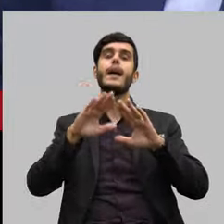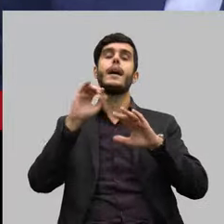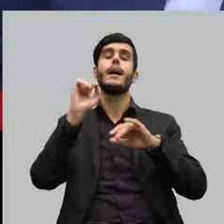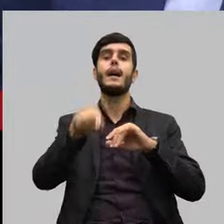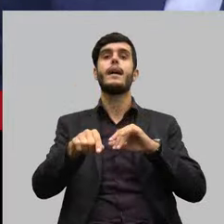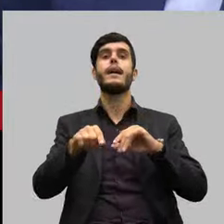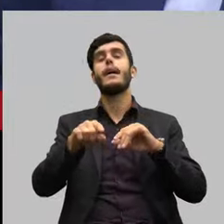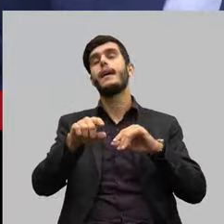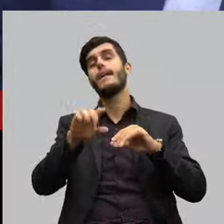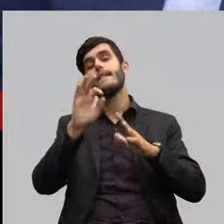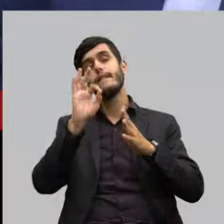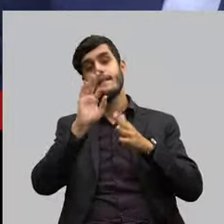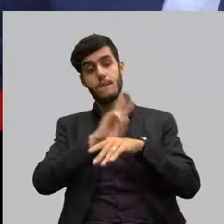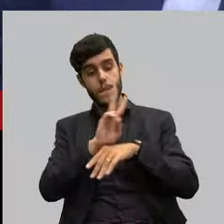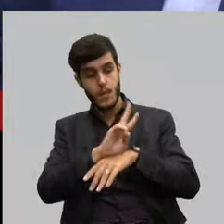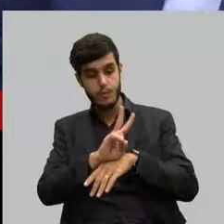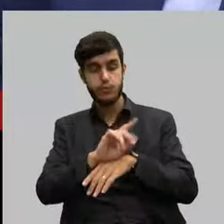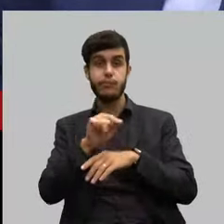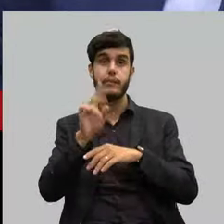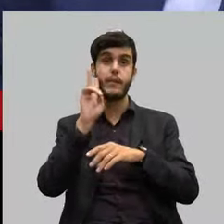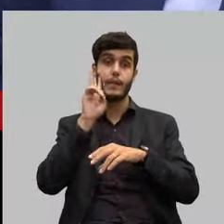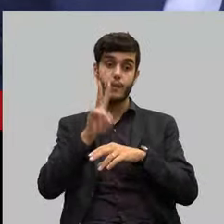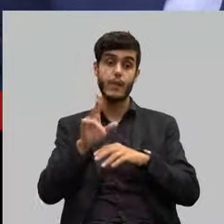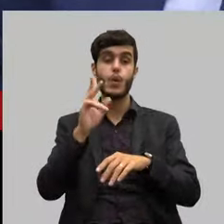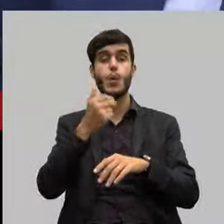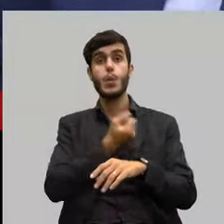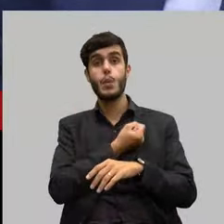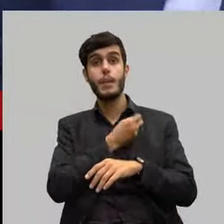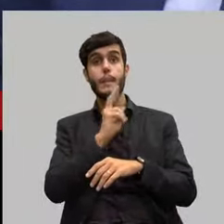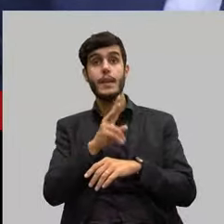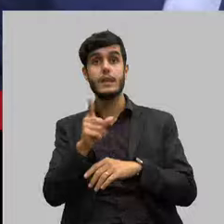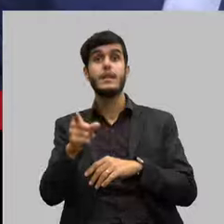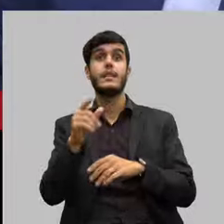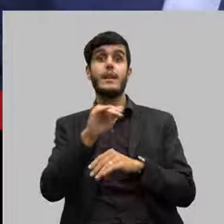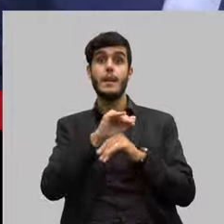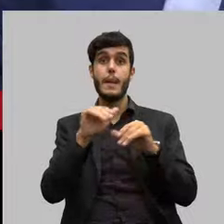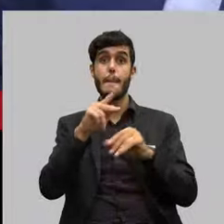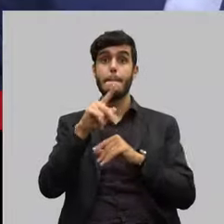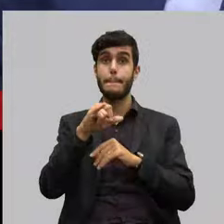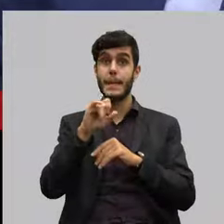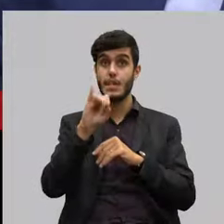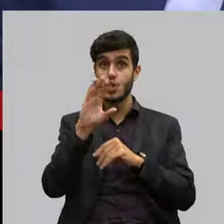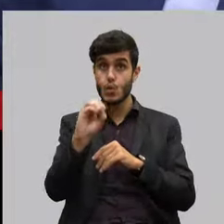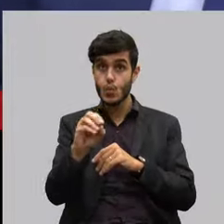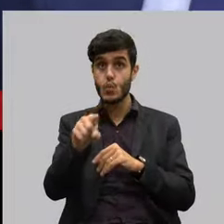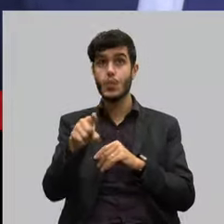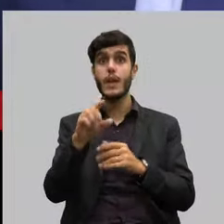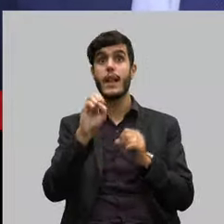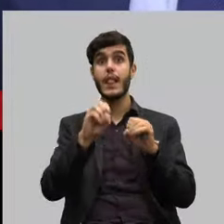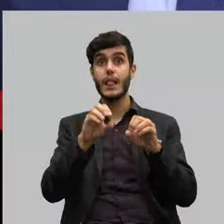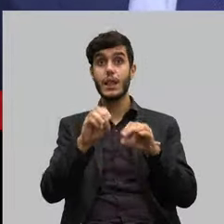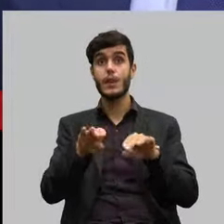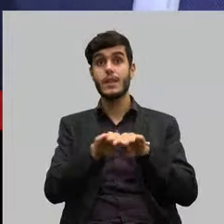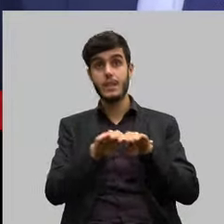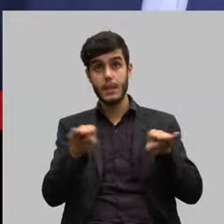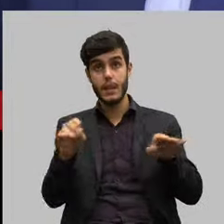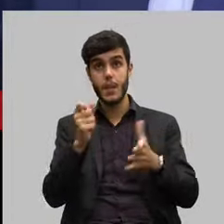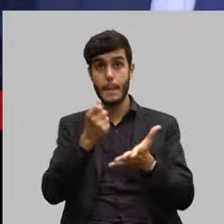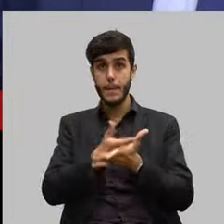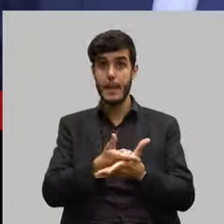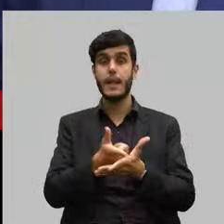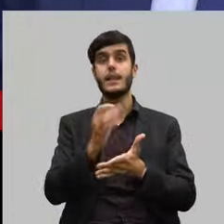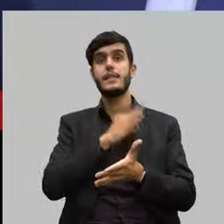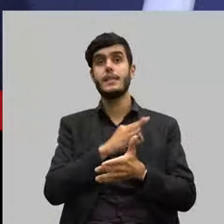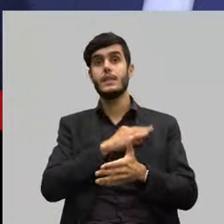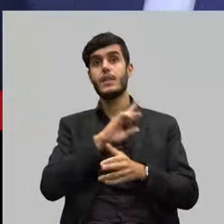demonstrar que a ausência do pagamento do piso salarial da educação é uma decisão política não